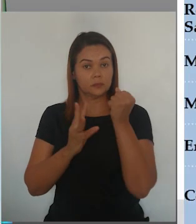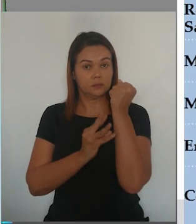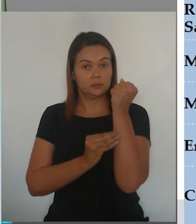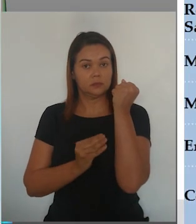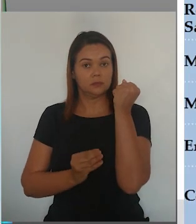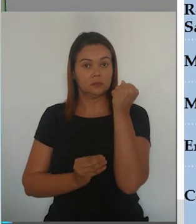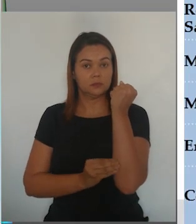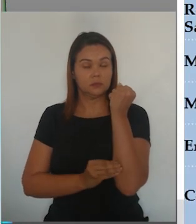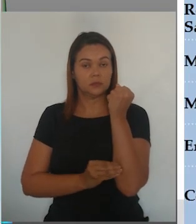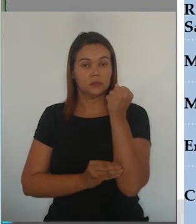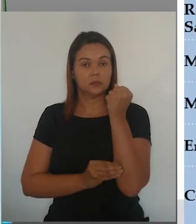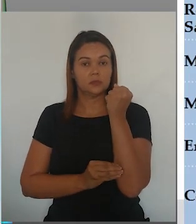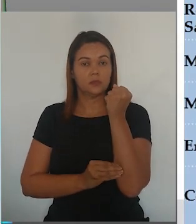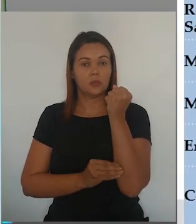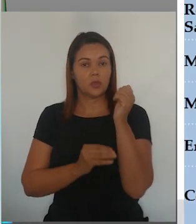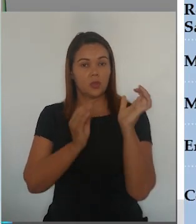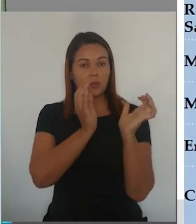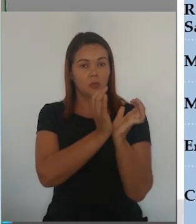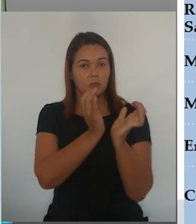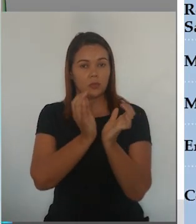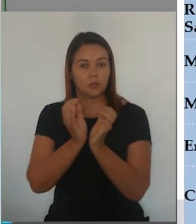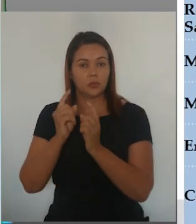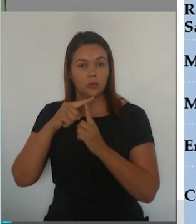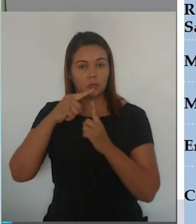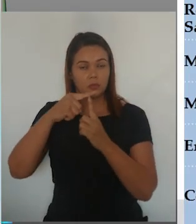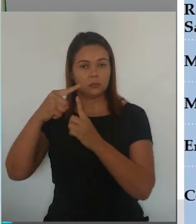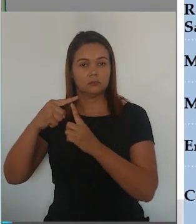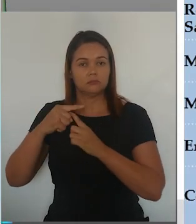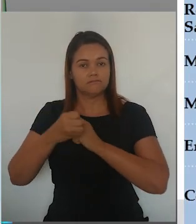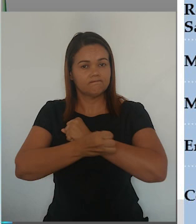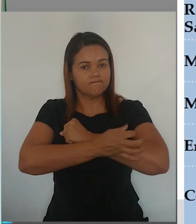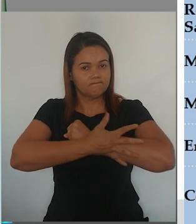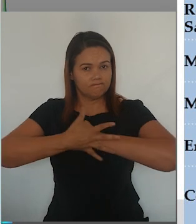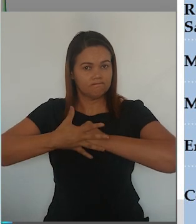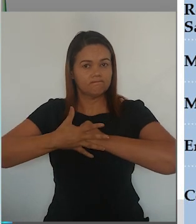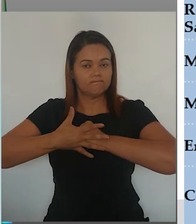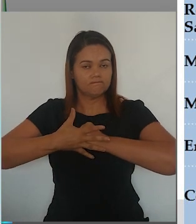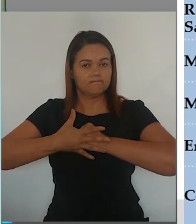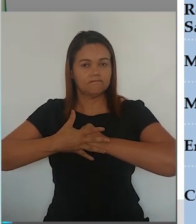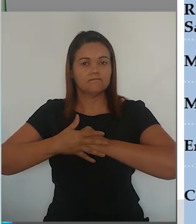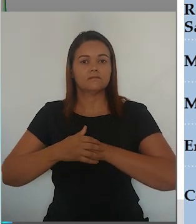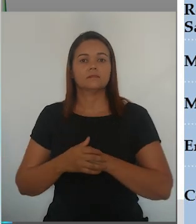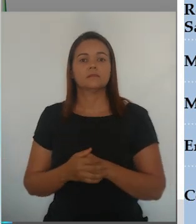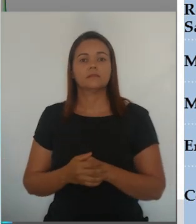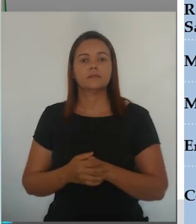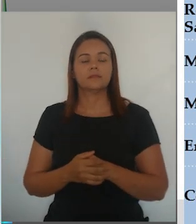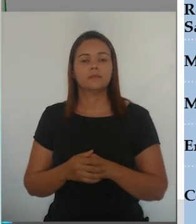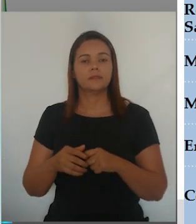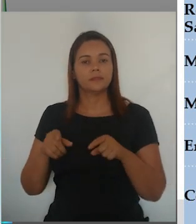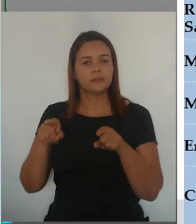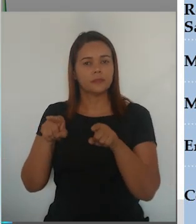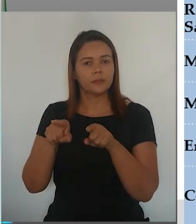Os músculos podem ser classificados ainda quanto ao tipo de fibra muscular,